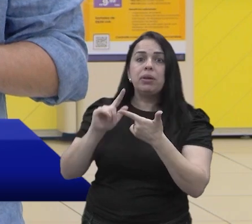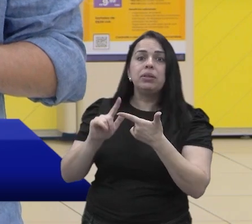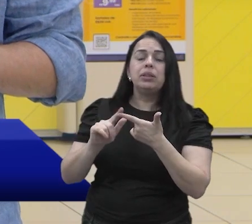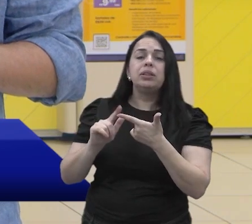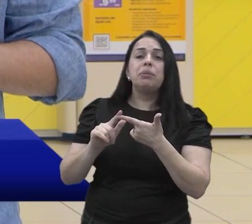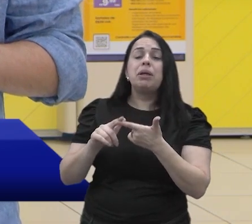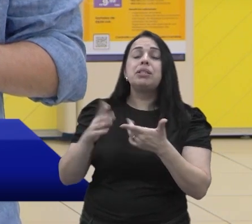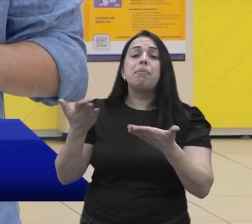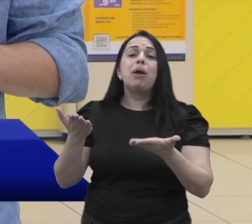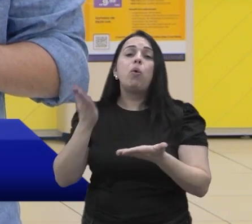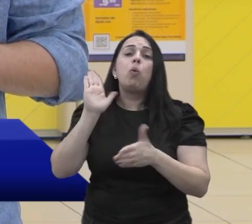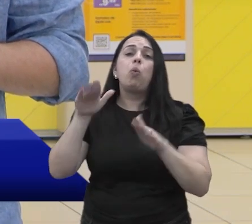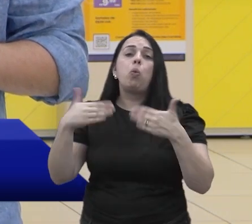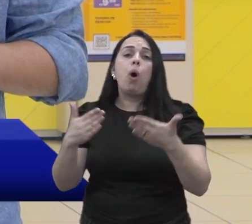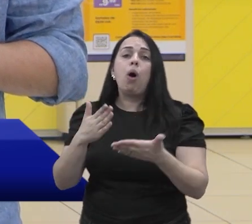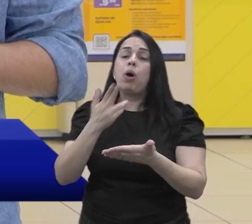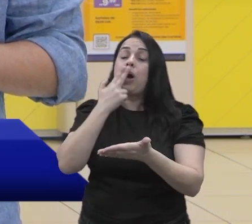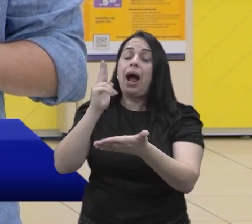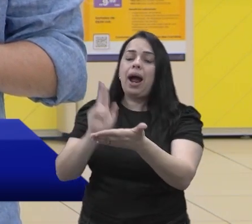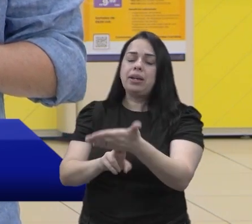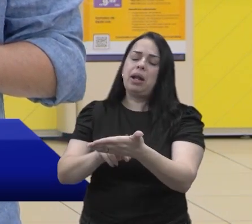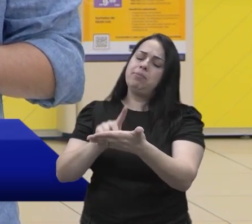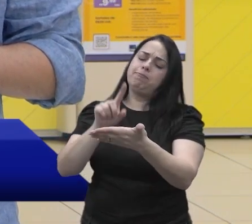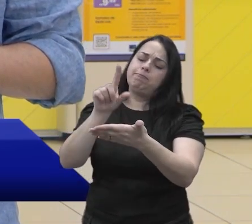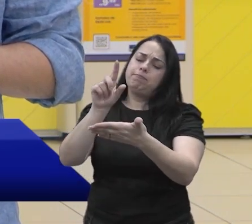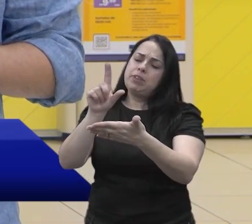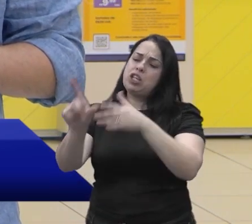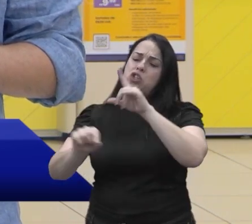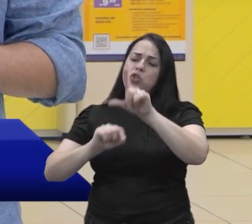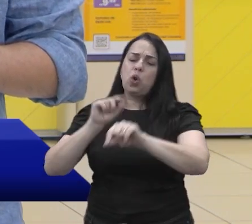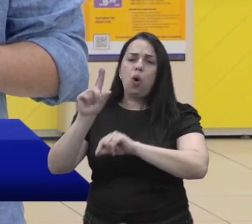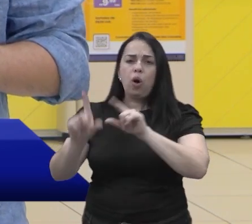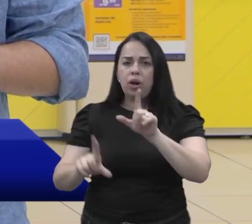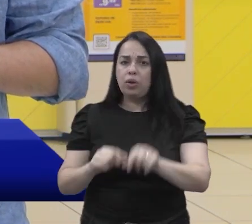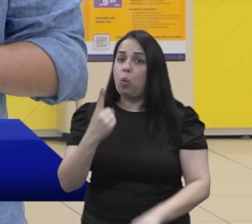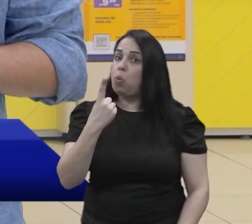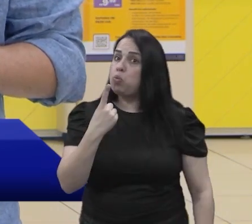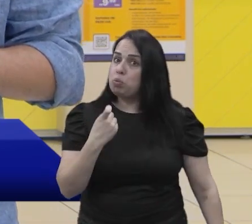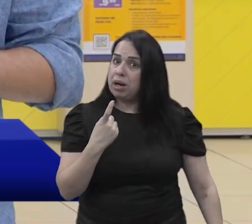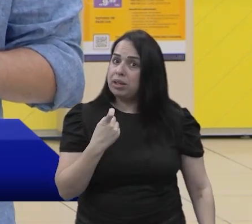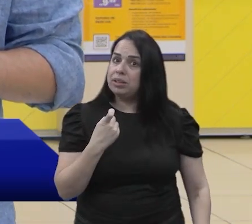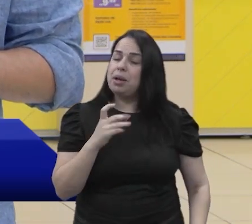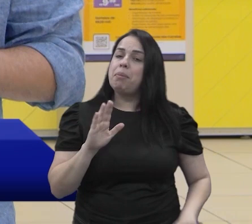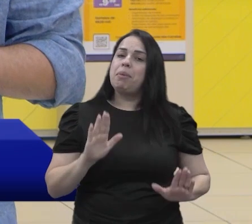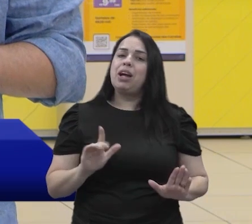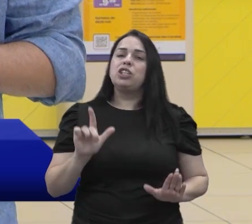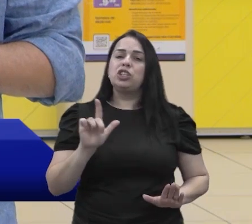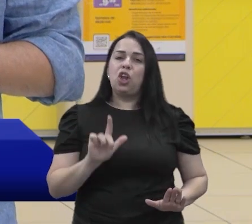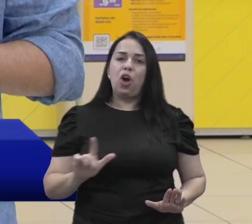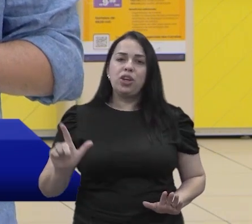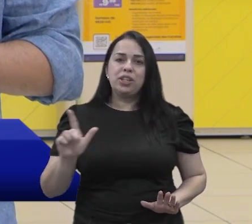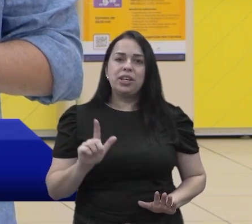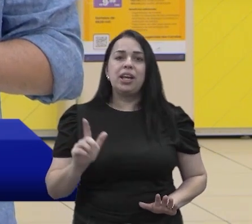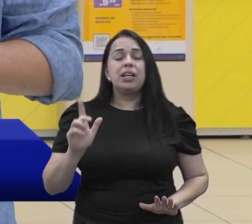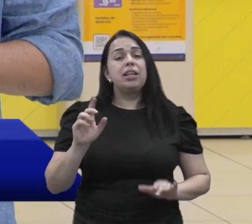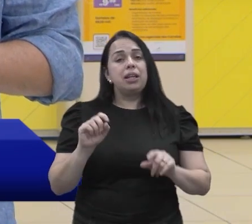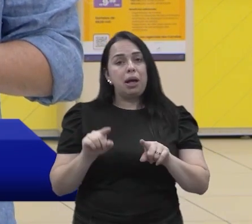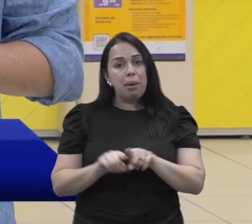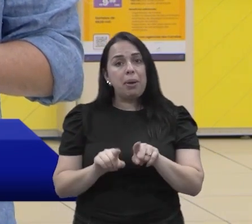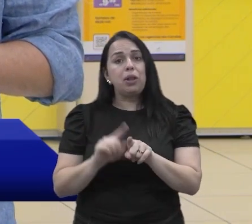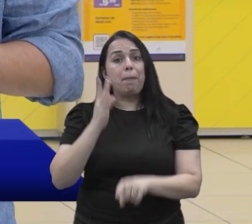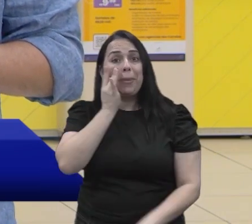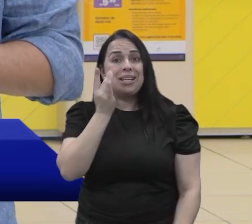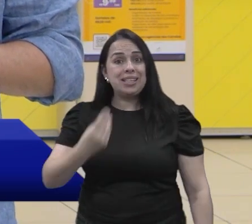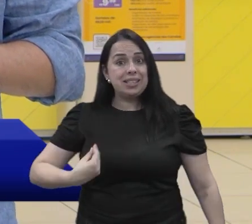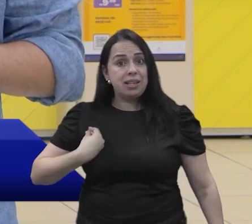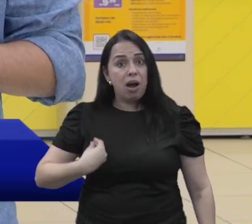da campanha. Já já a gente passa esse site, lá a pessoa vai preencher um formulário, aí ela tem acesso às cartas e